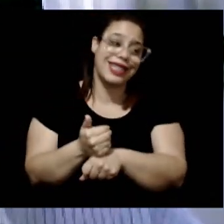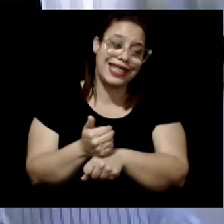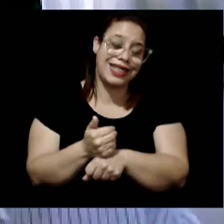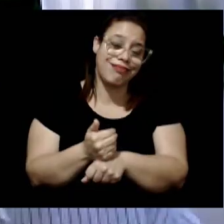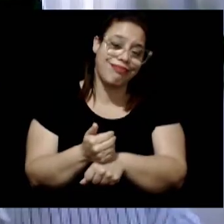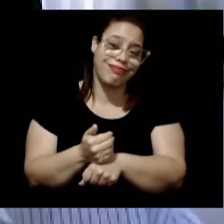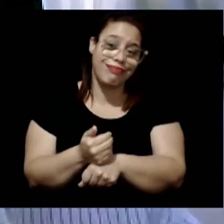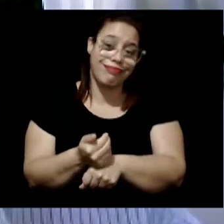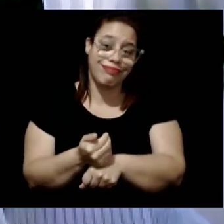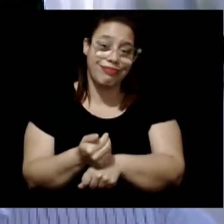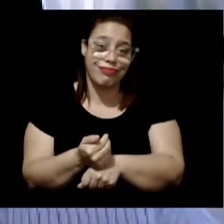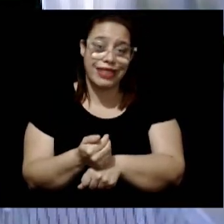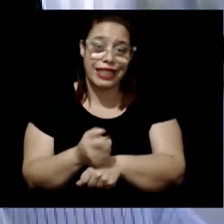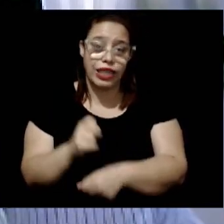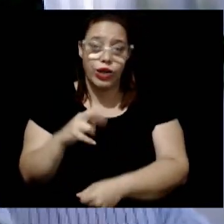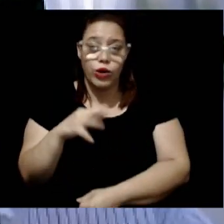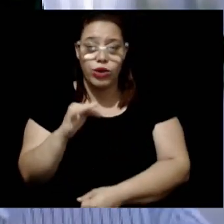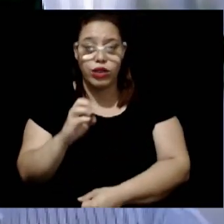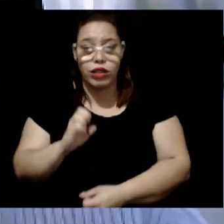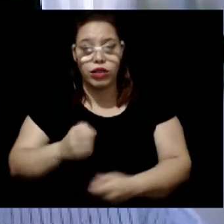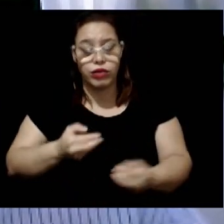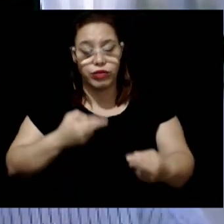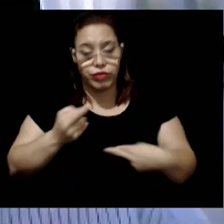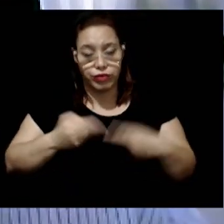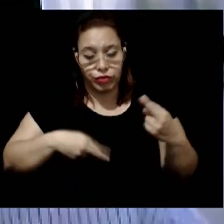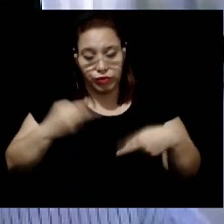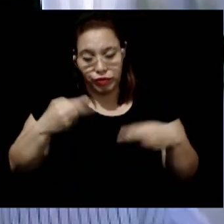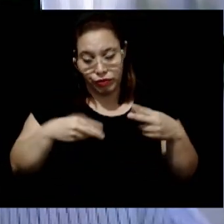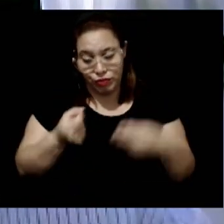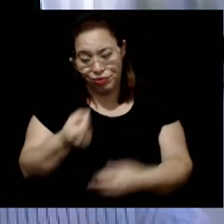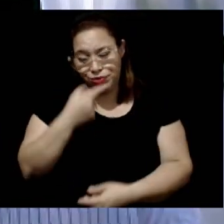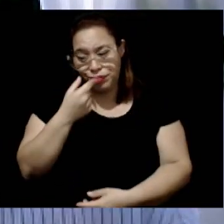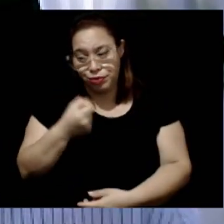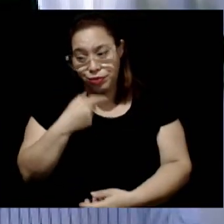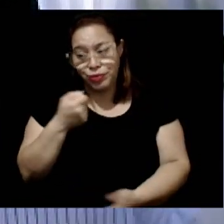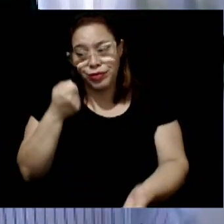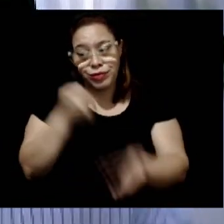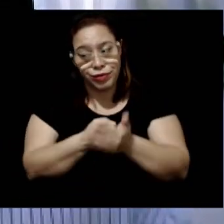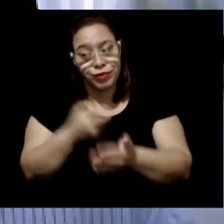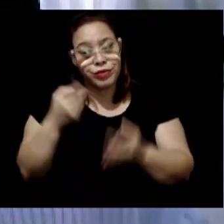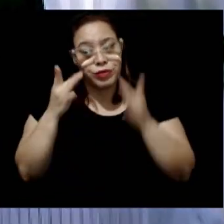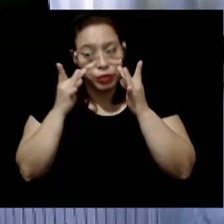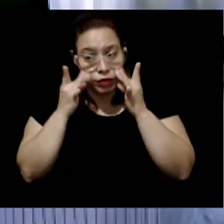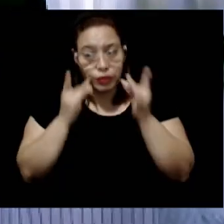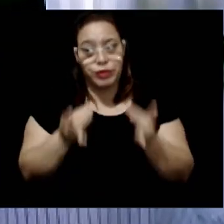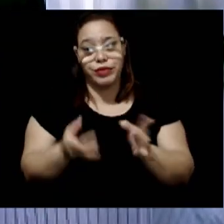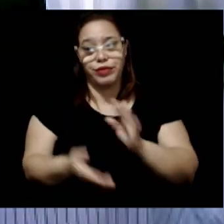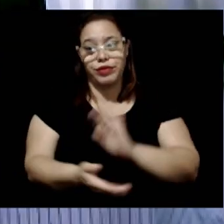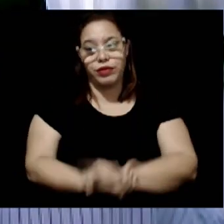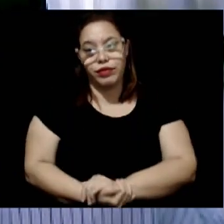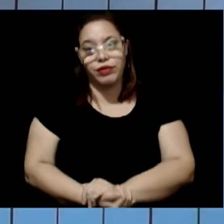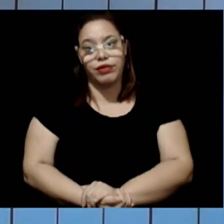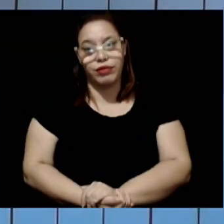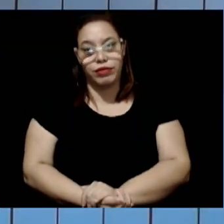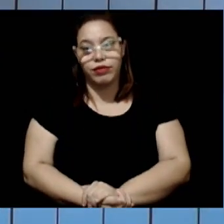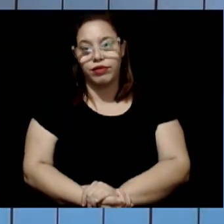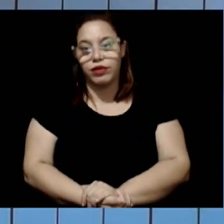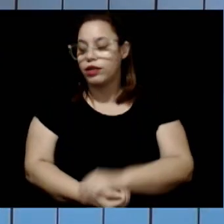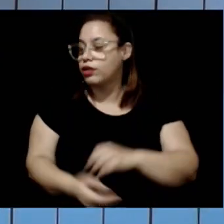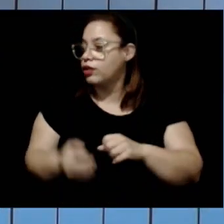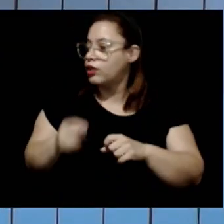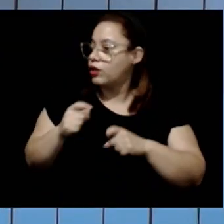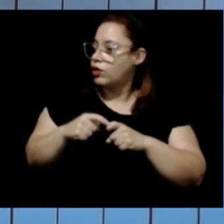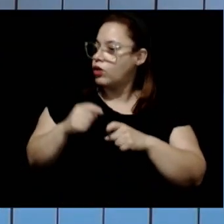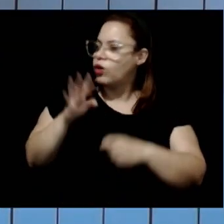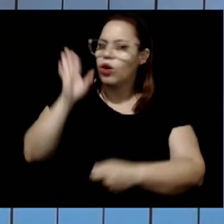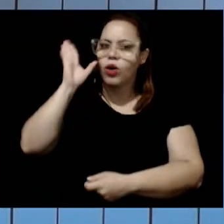osteoporose relacionada a medicamentos também tem que ser prestada atenção, né? Então é isso. Doutora, até fiquei curiosa, né?